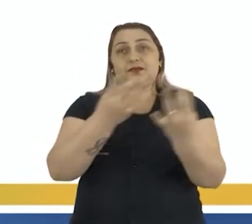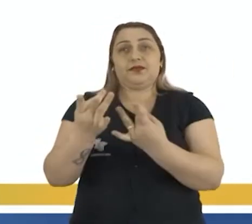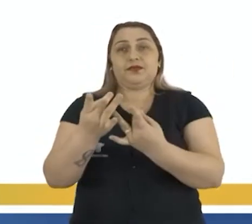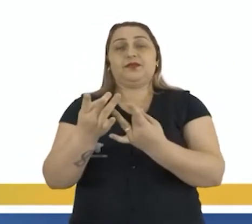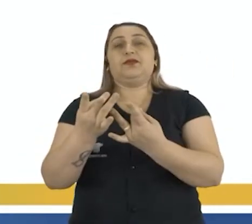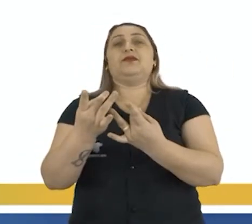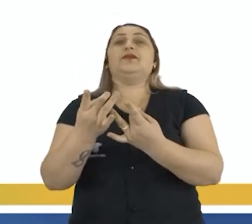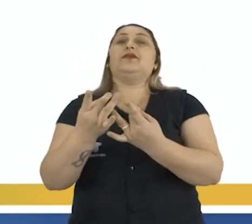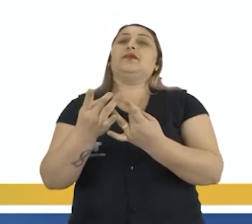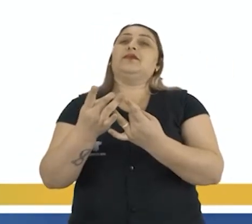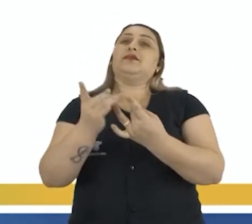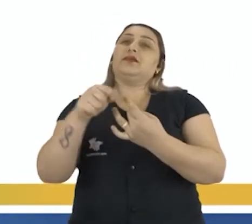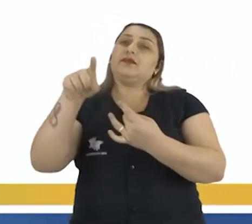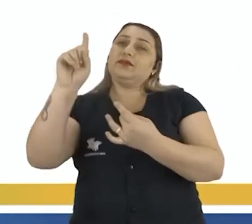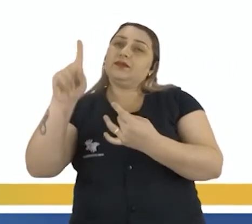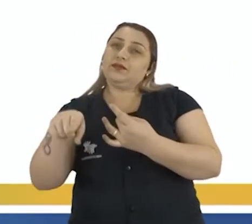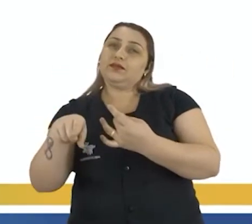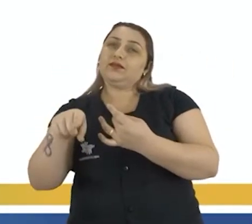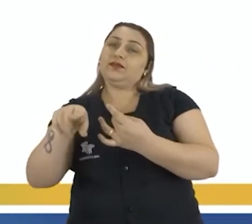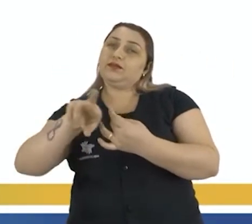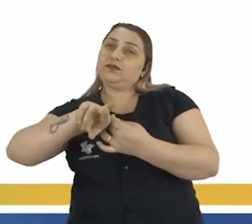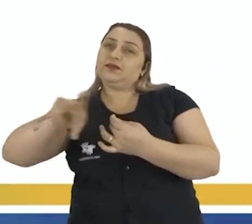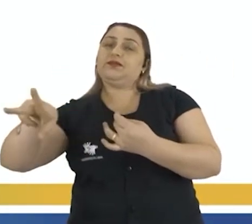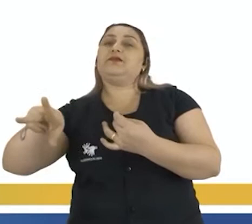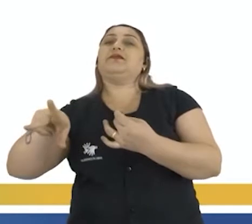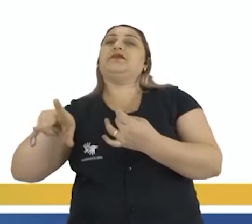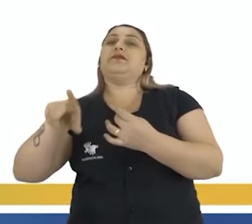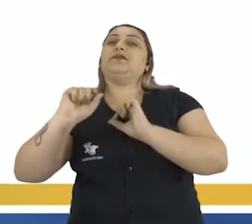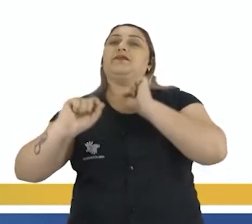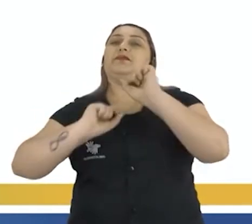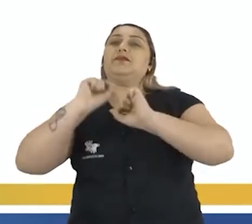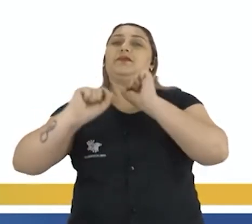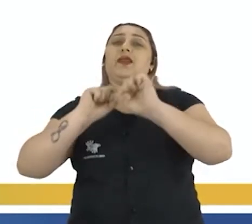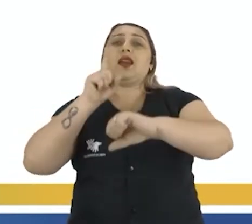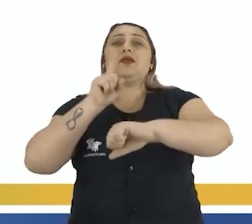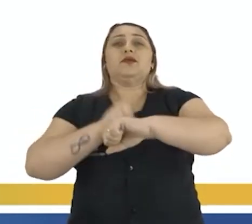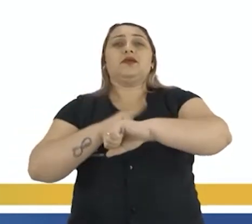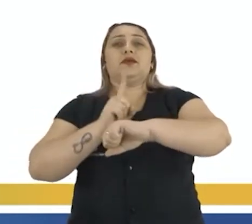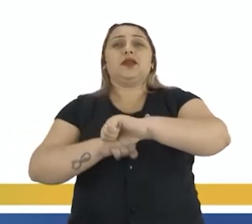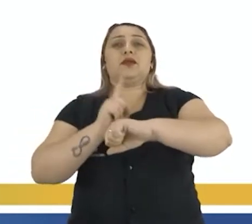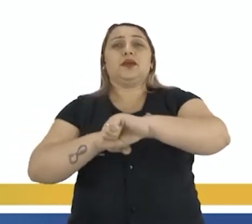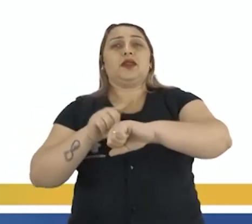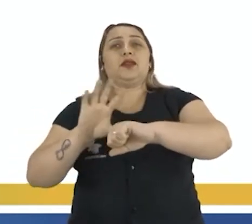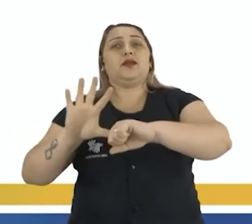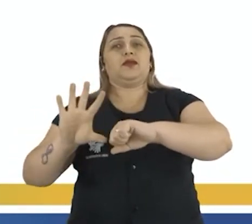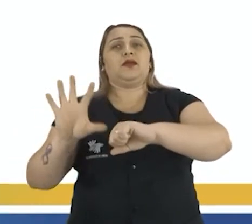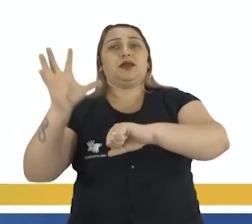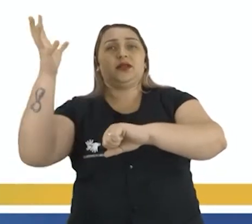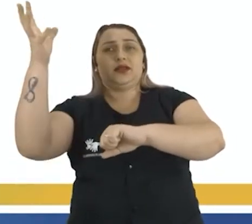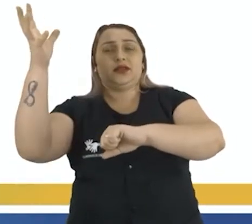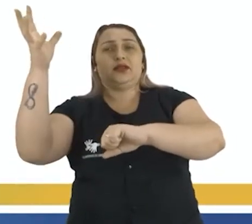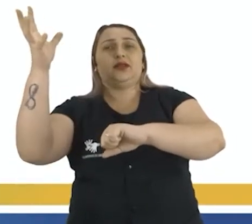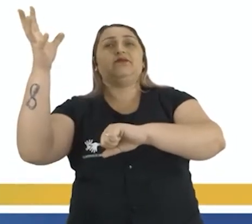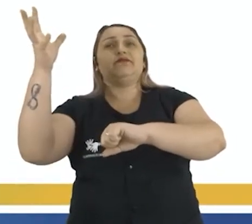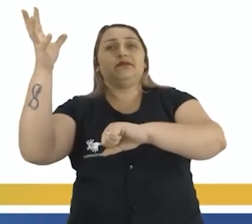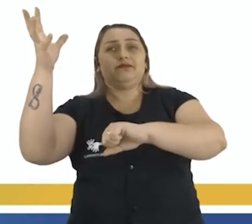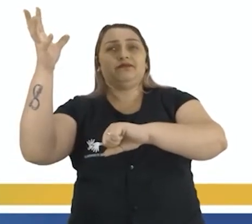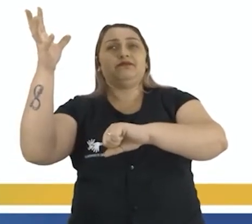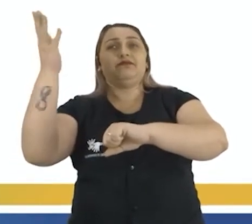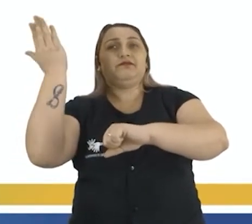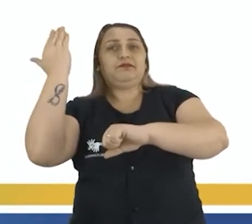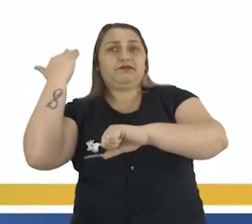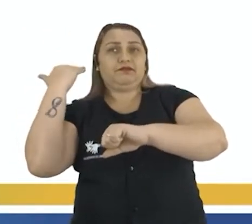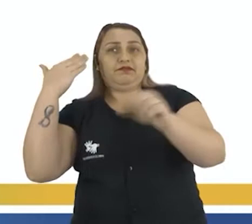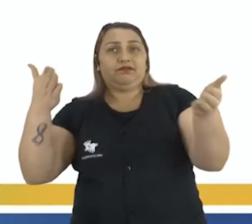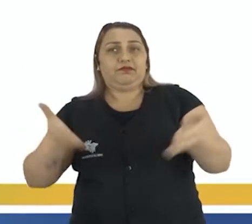o acento diferencial nessa circunstância diz respeito ao tempo em que acontecem as ações. Por isso que se você